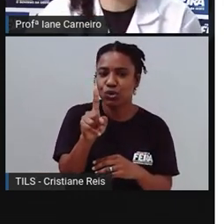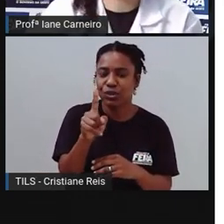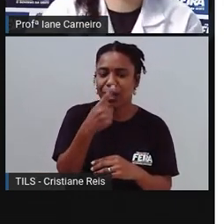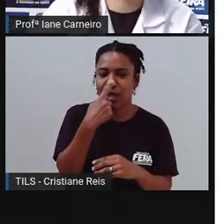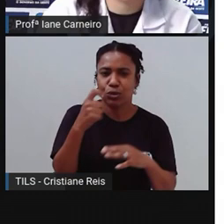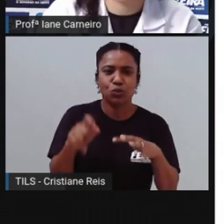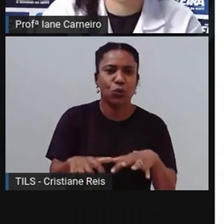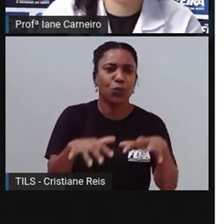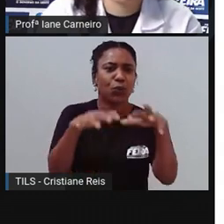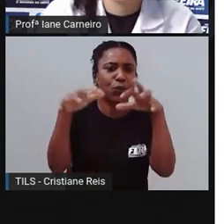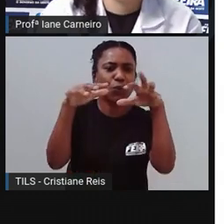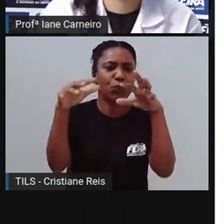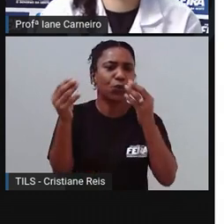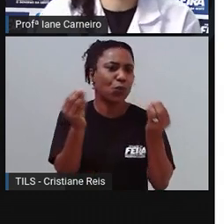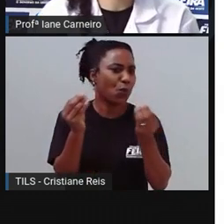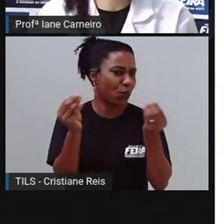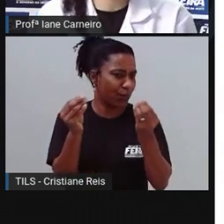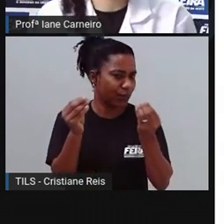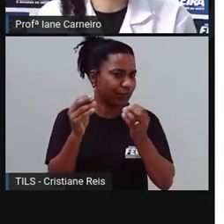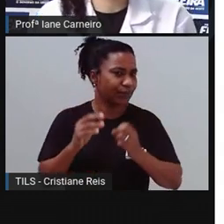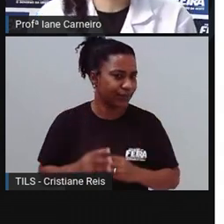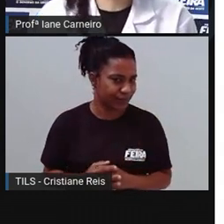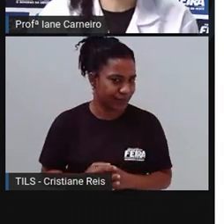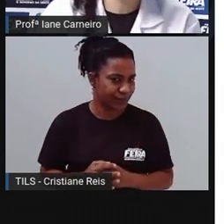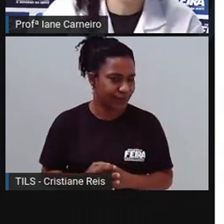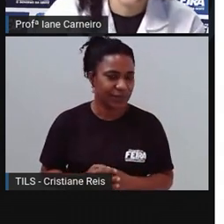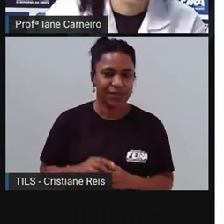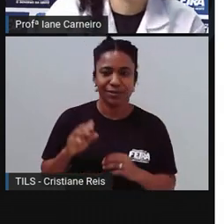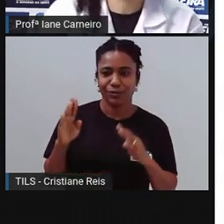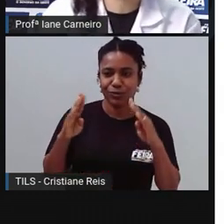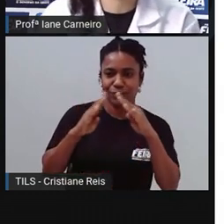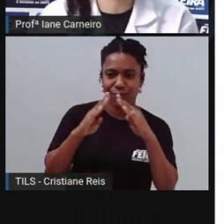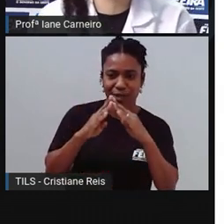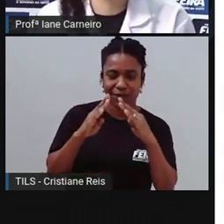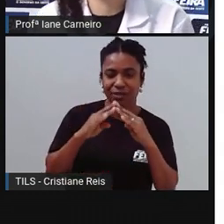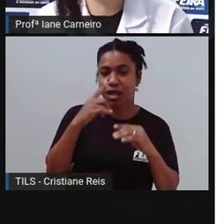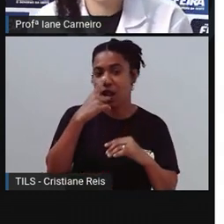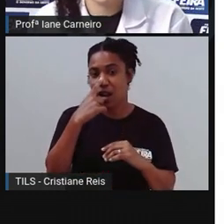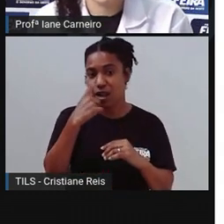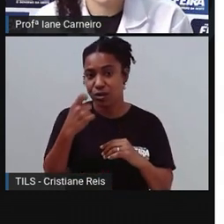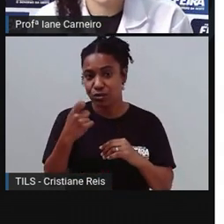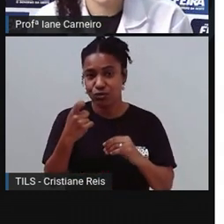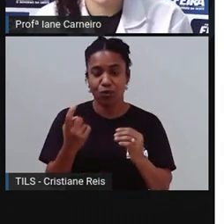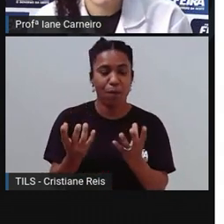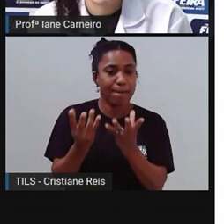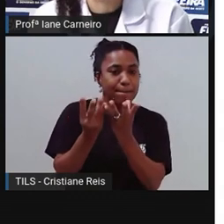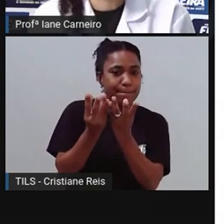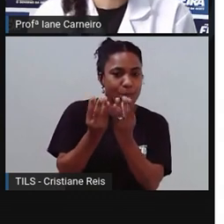já pararam para pensar? Será que vocês produzem muito ou pouco lixo?